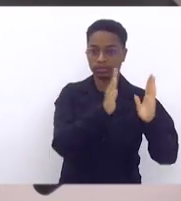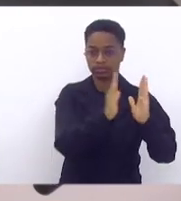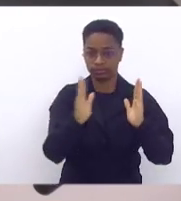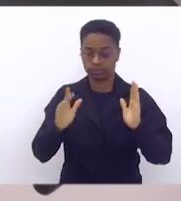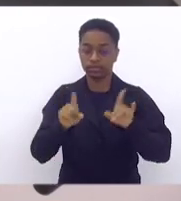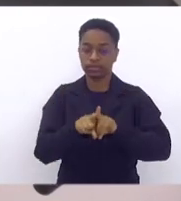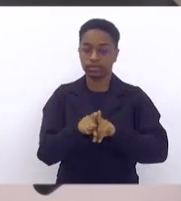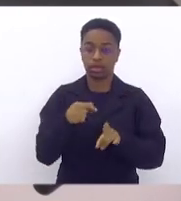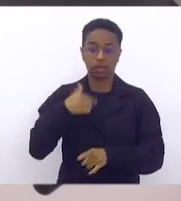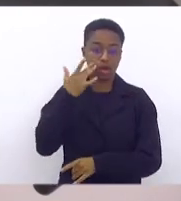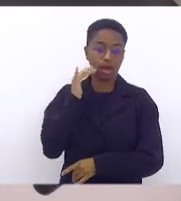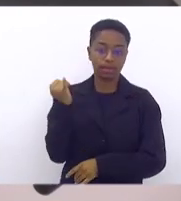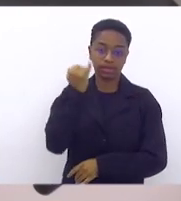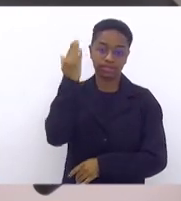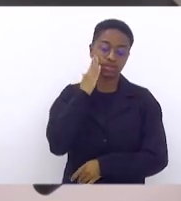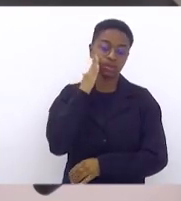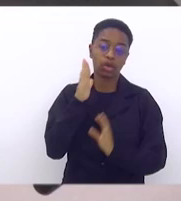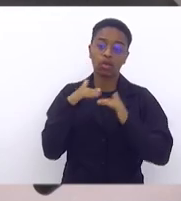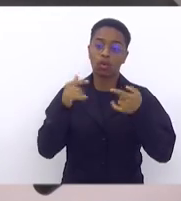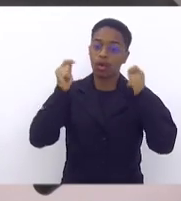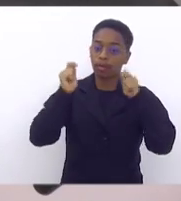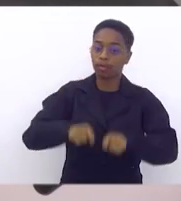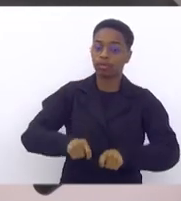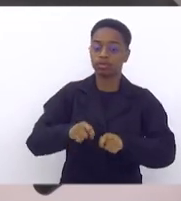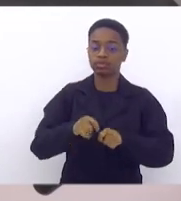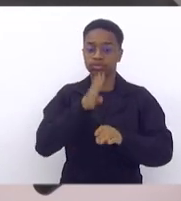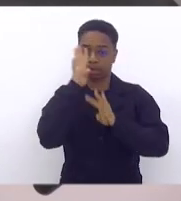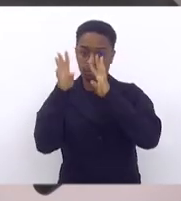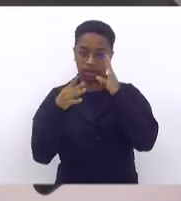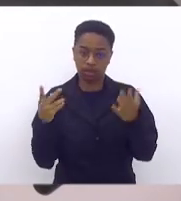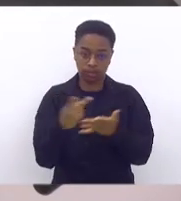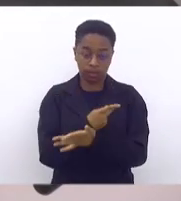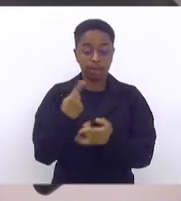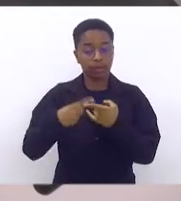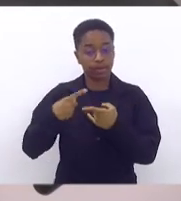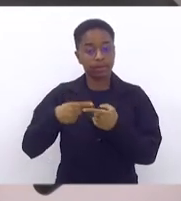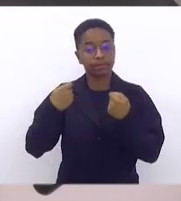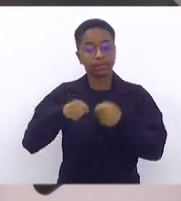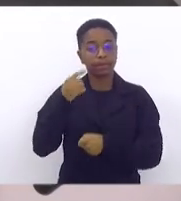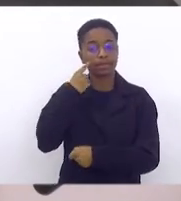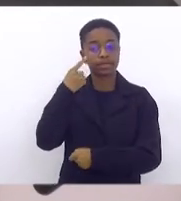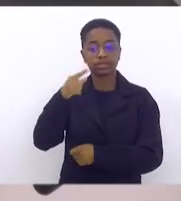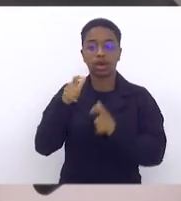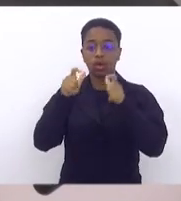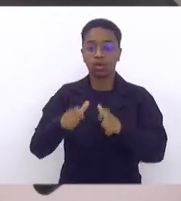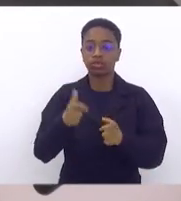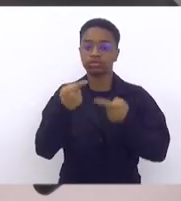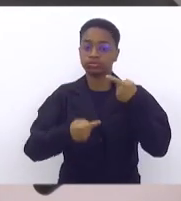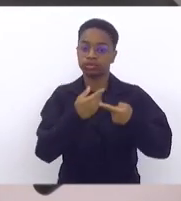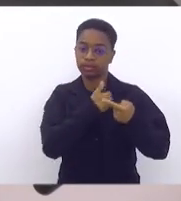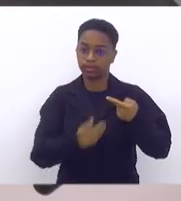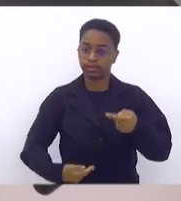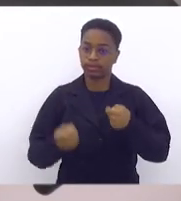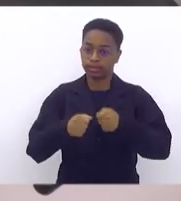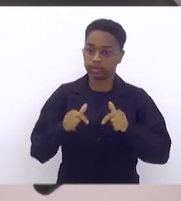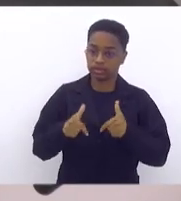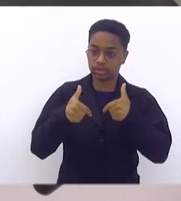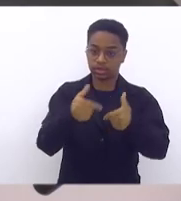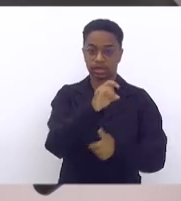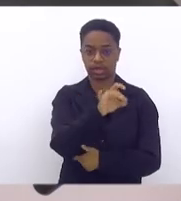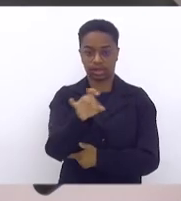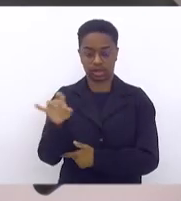saber exatamente quais as possibilidades de arbítrios acontecerem, exatamente para a gente pensar onde as políticas públicas têm que atuar em cada